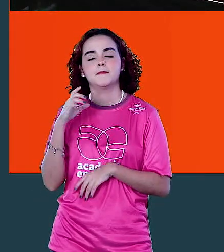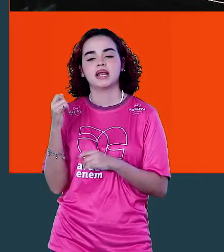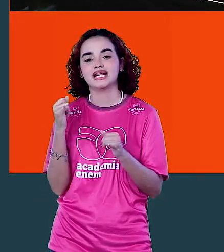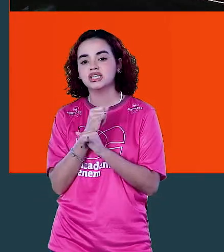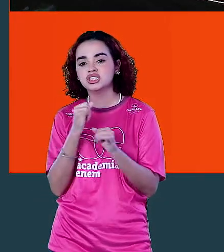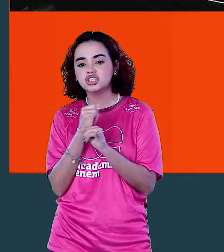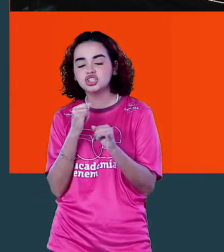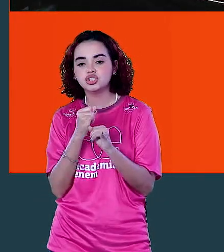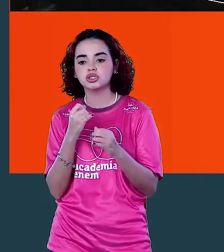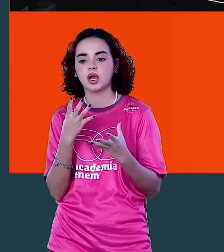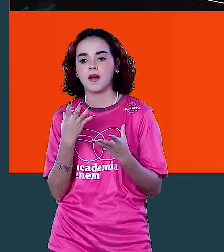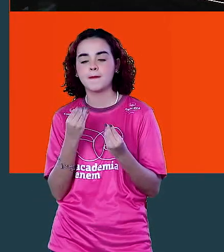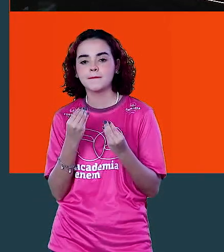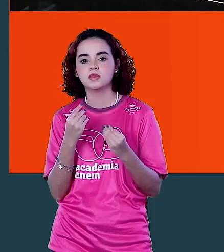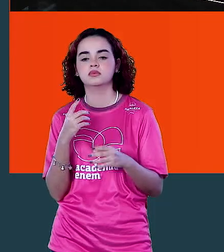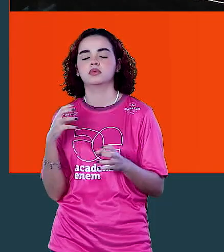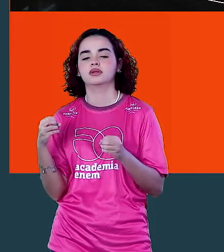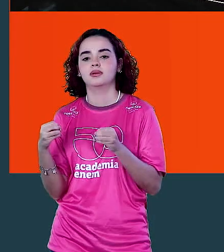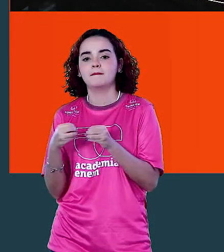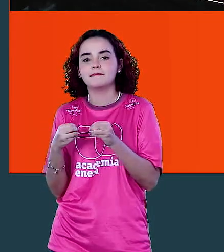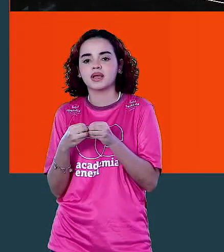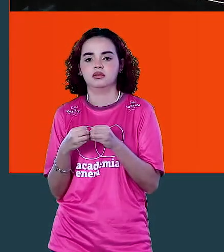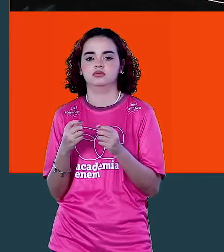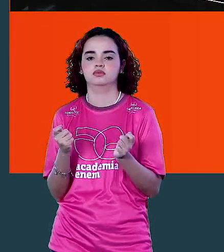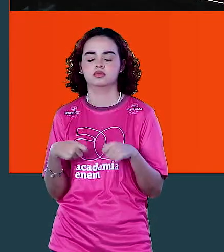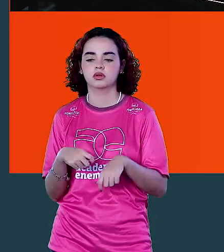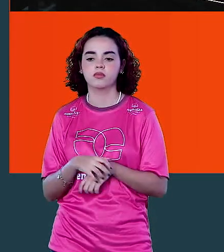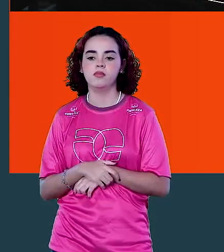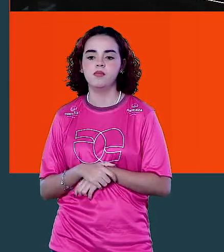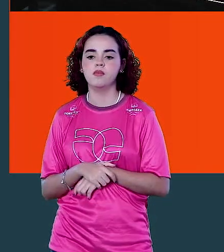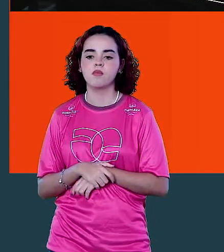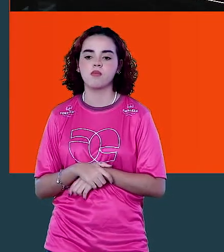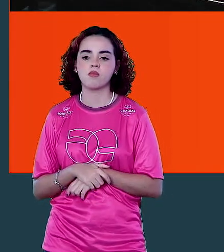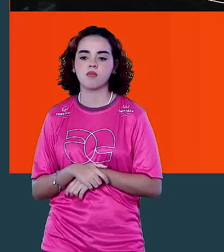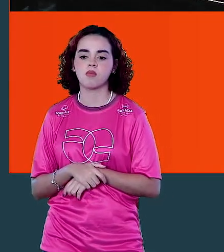interação. Fala, meu irmão.